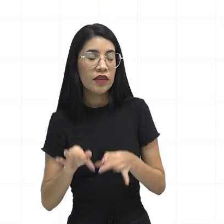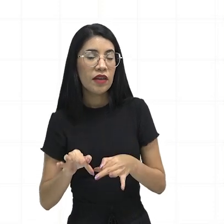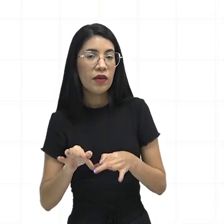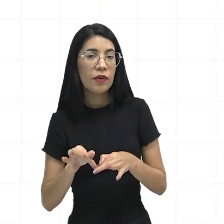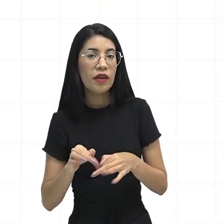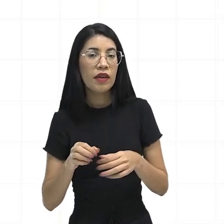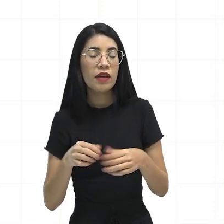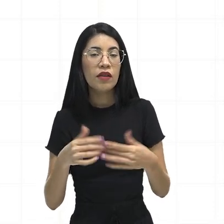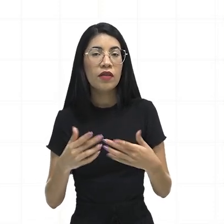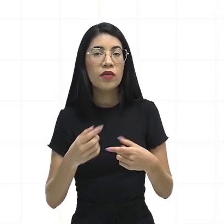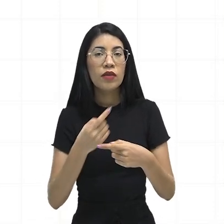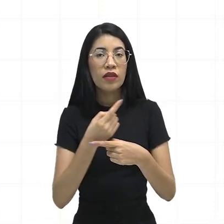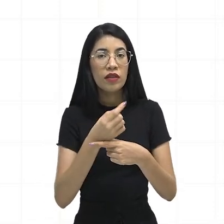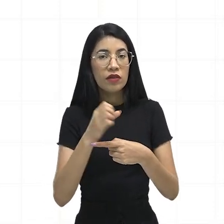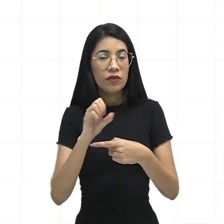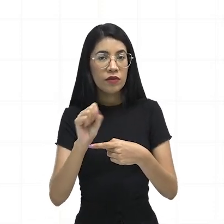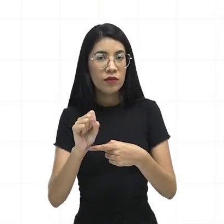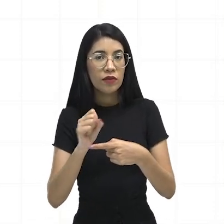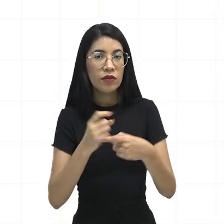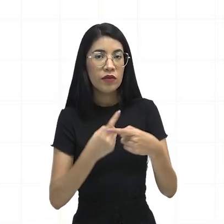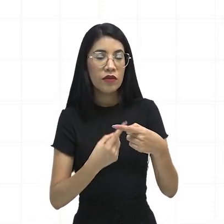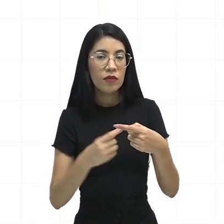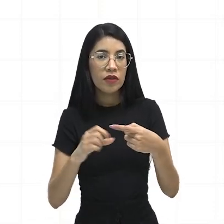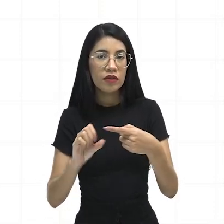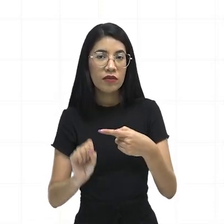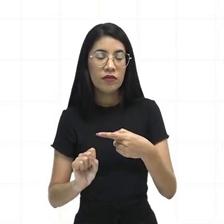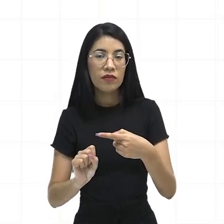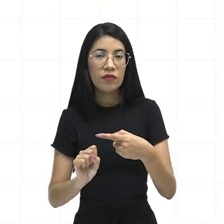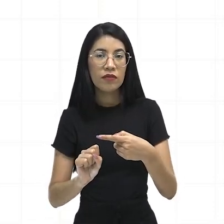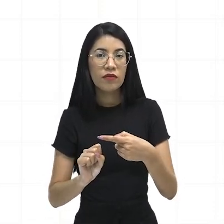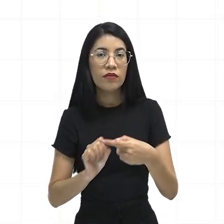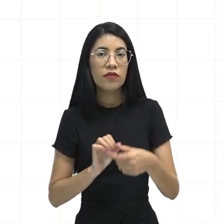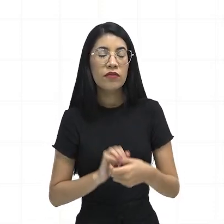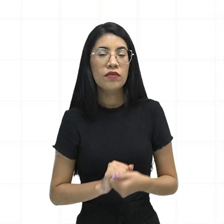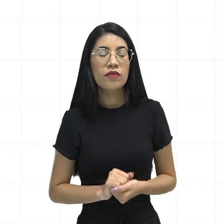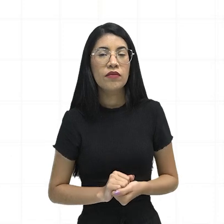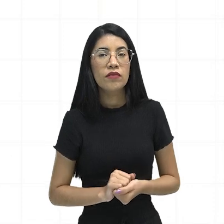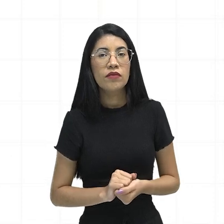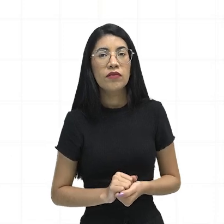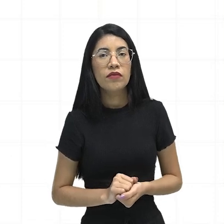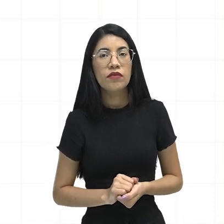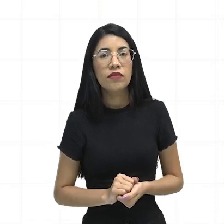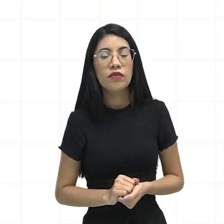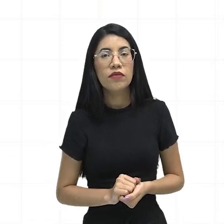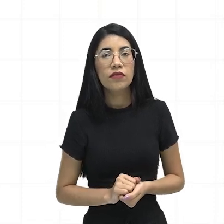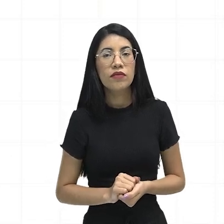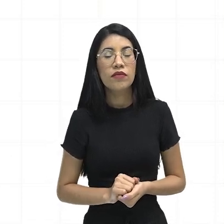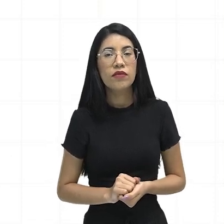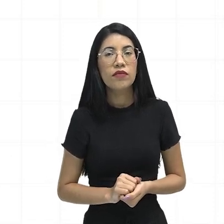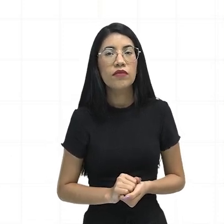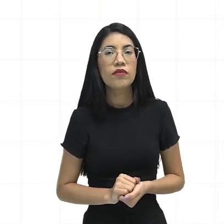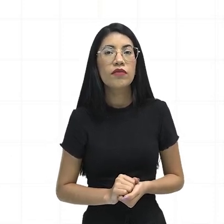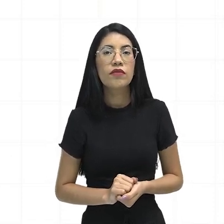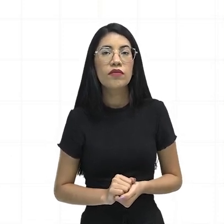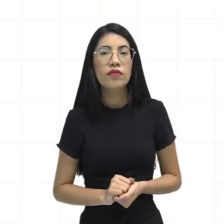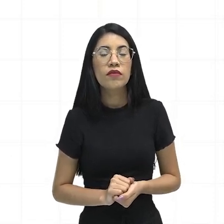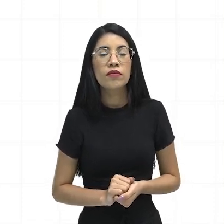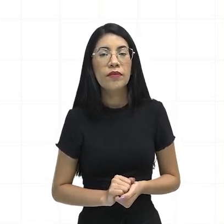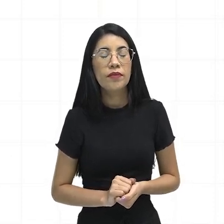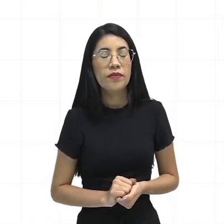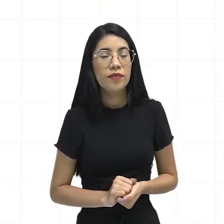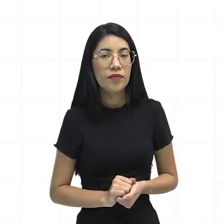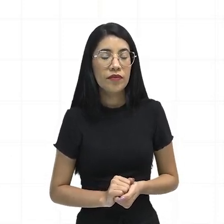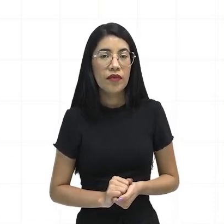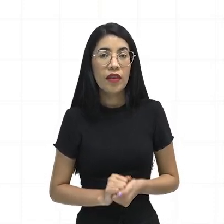a fração 18 sobre 18, ou, na verdade, 18 dezoitoavos. Mas aqui,